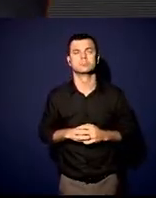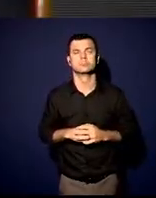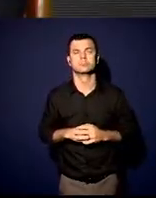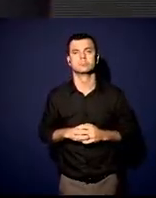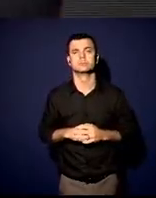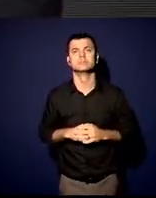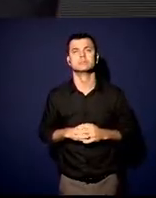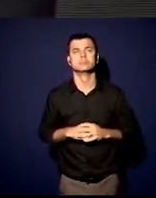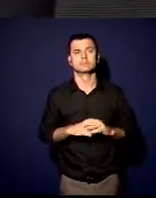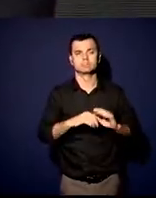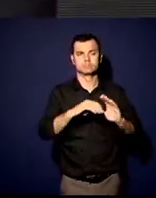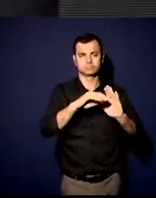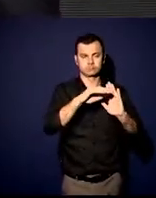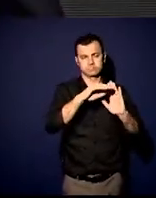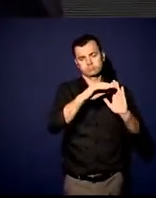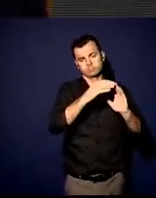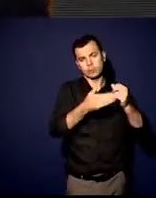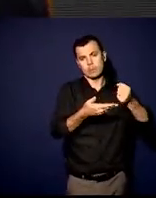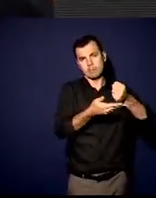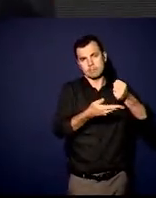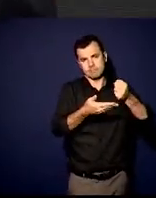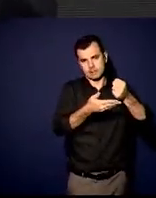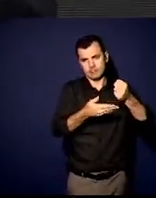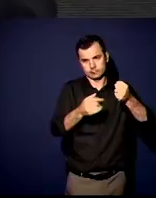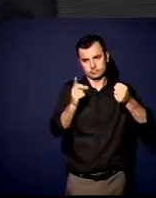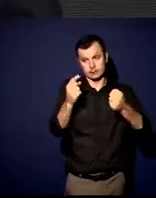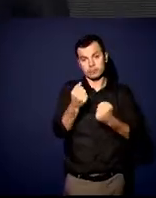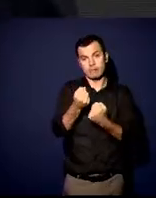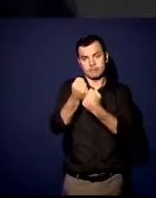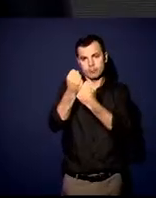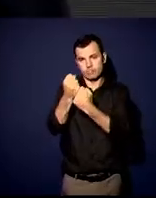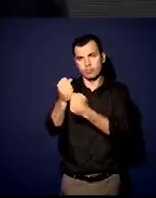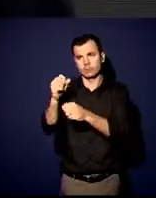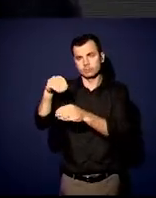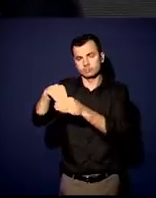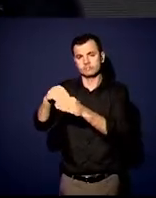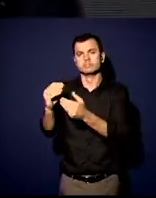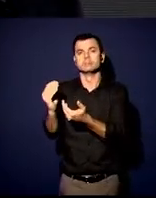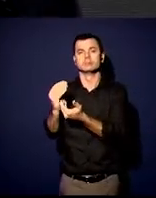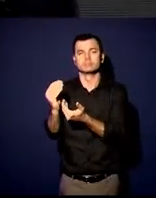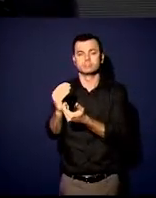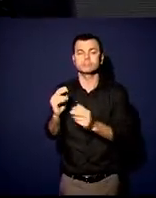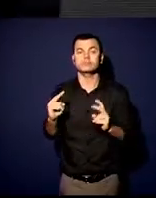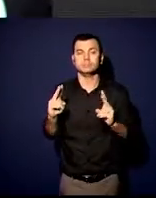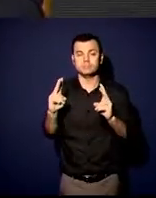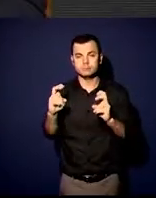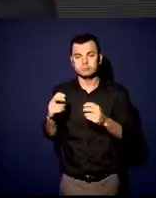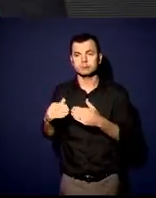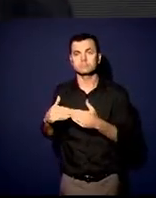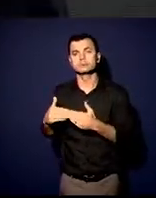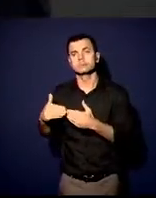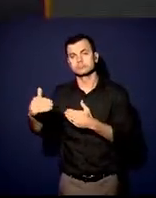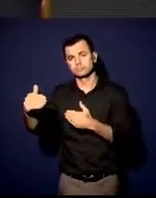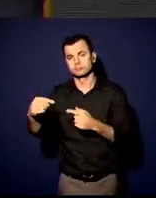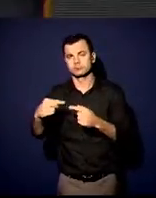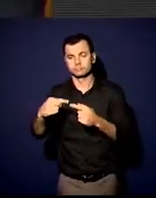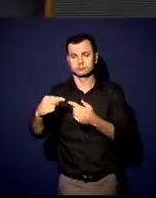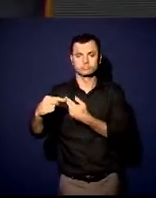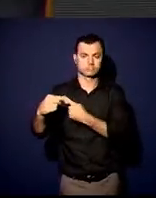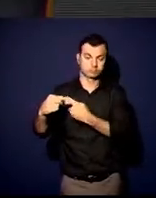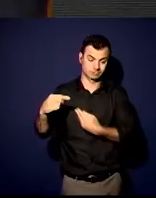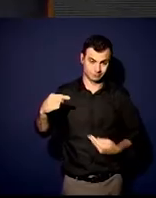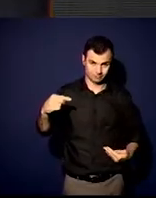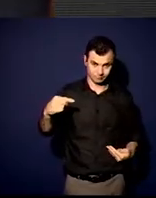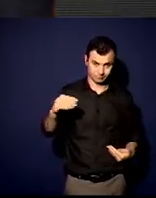de sustentação na Câmara e que esse assunto a gente consiga transpassar a um assunto de governo mas um assunto de